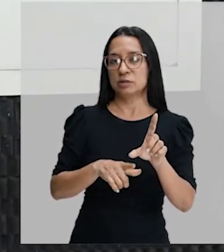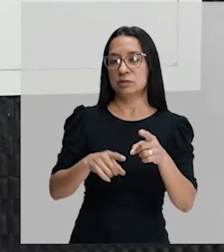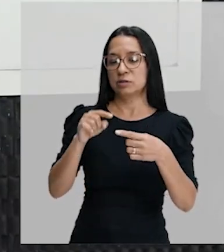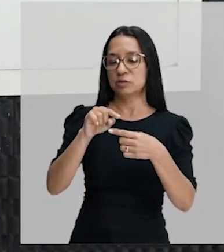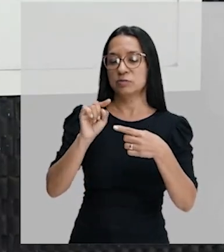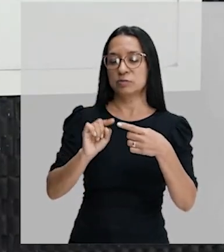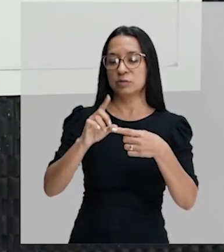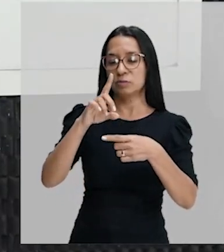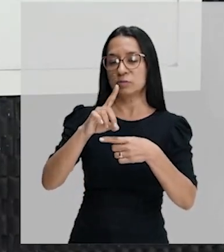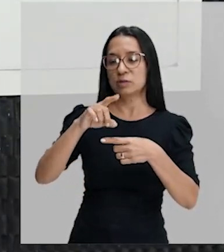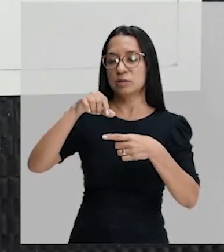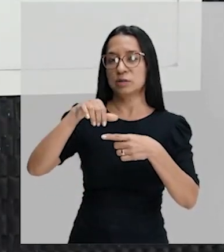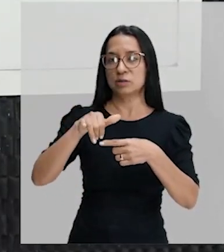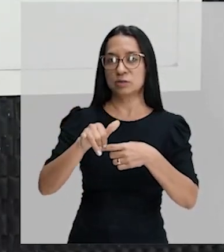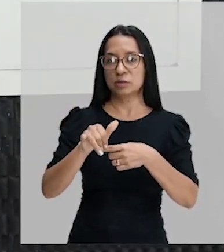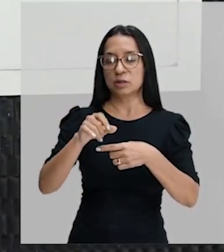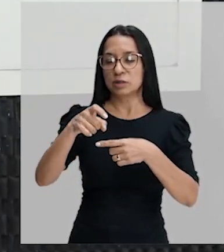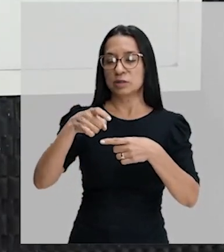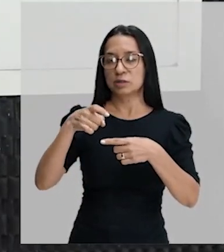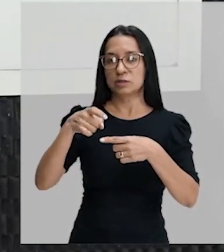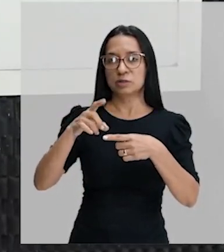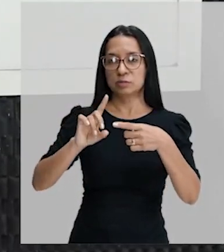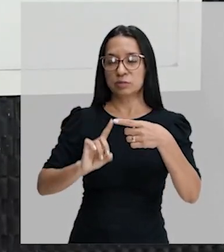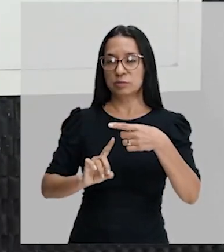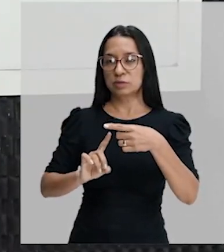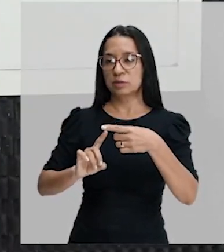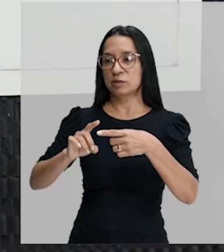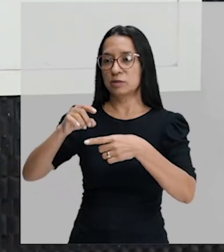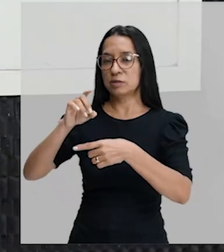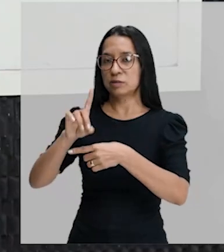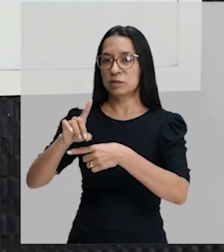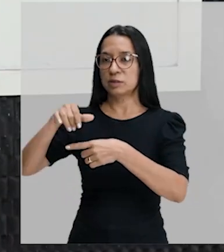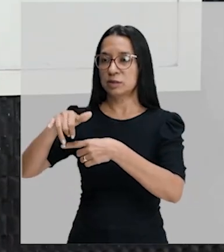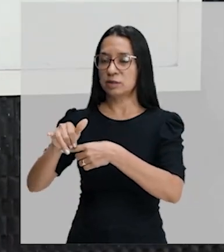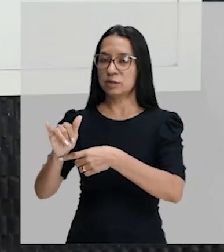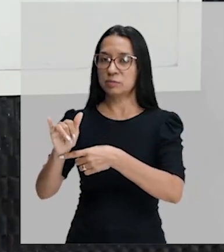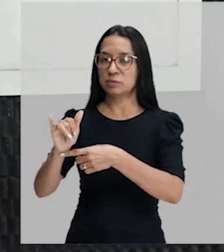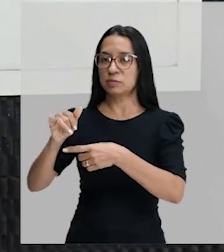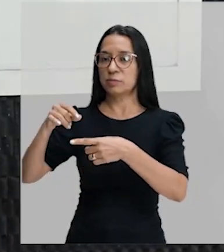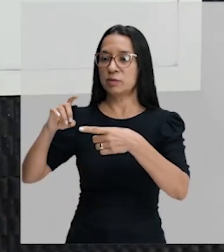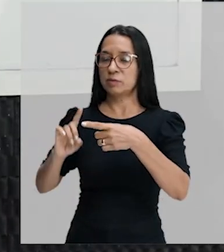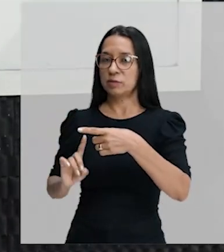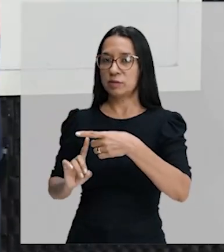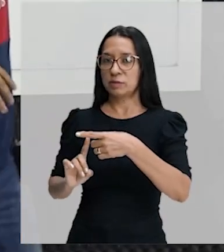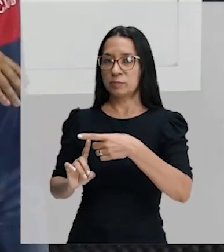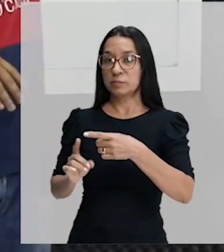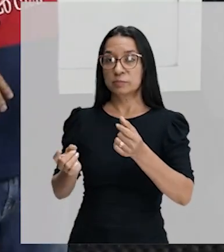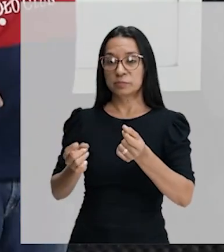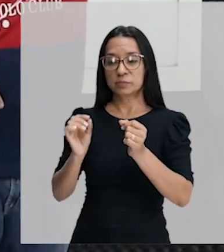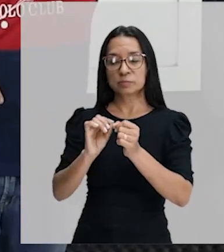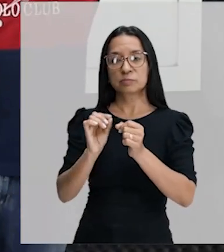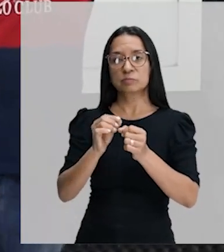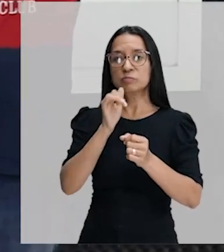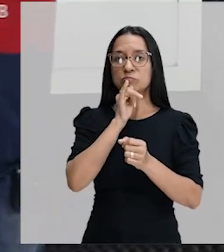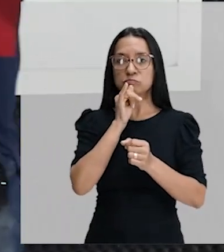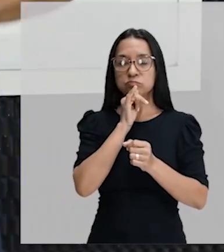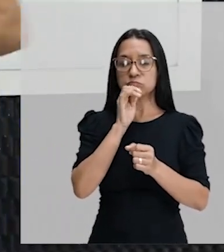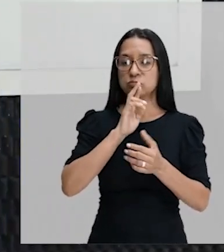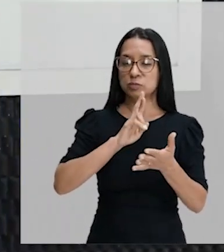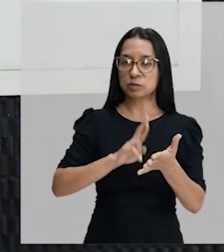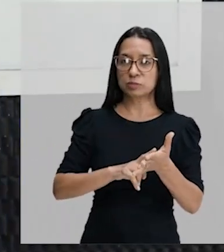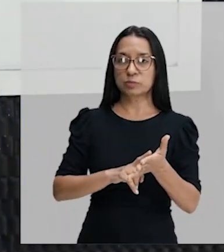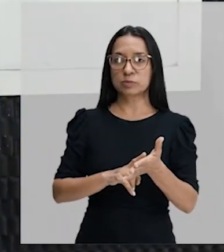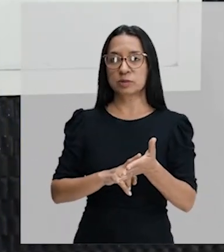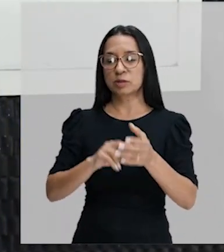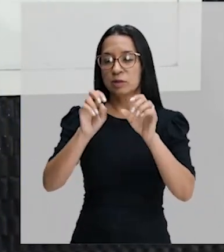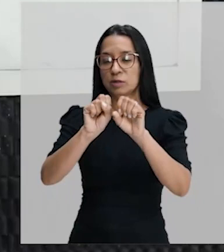dx pelo d, dy pelo d. Beleza? Vamos fazer um exemplo. Tá? Vamos resolver aqui,